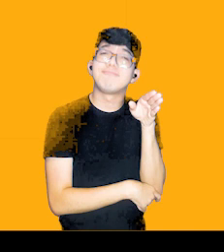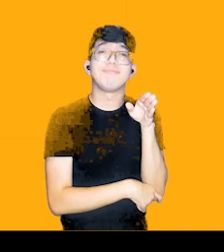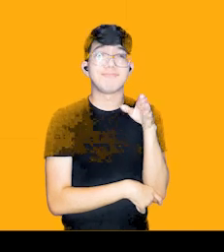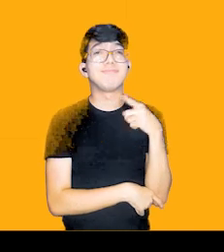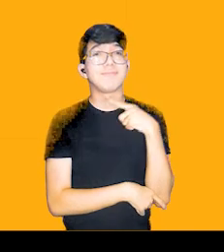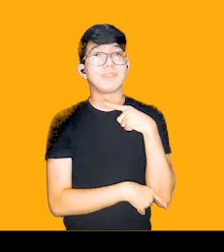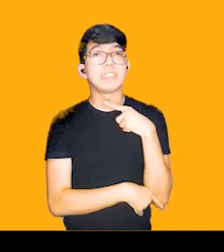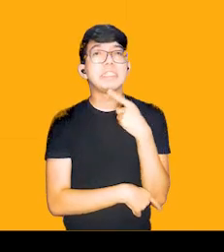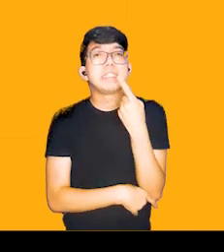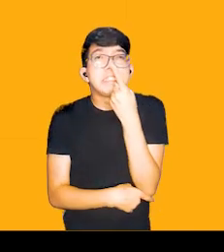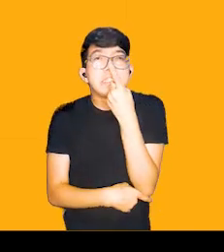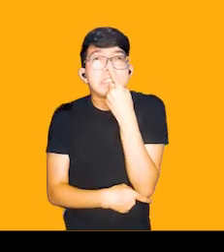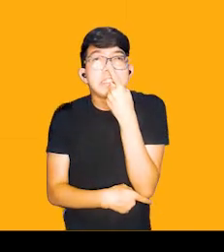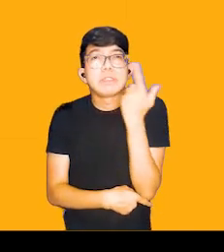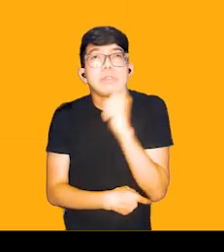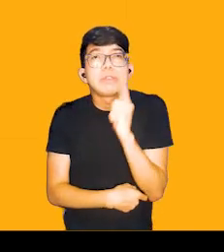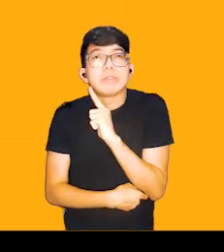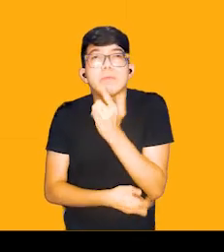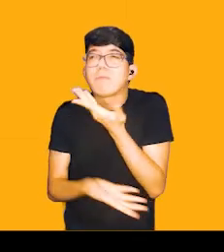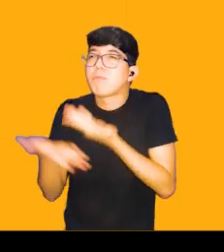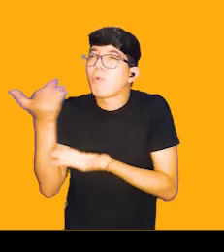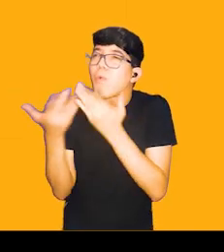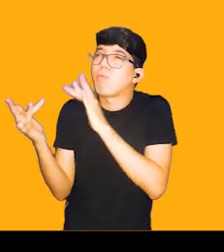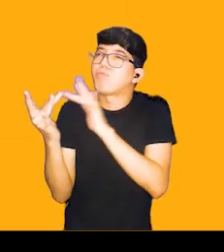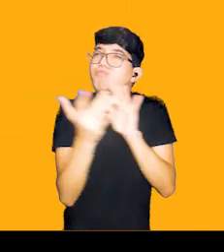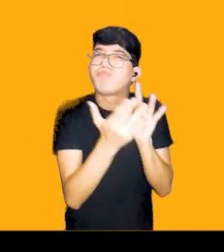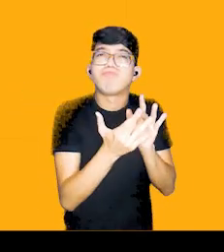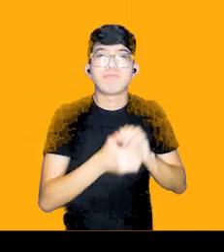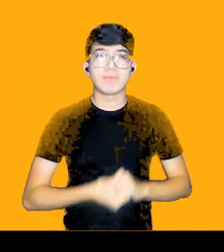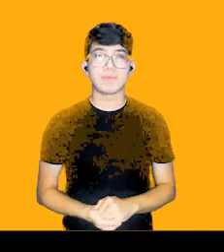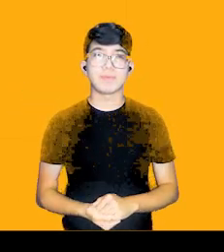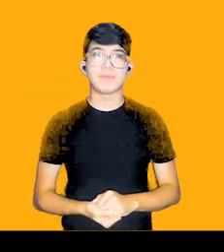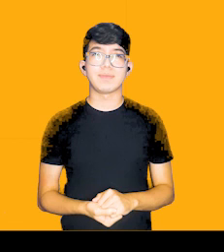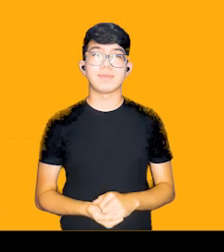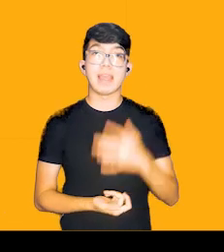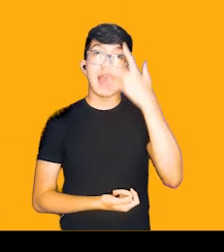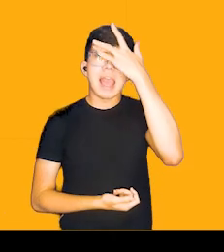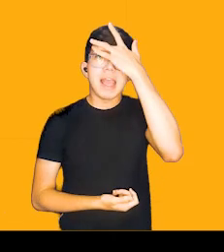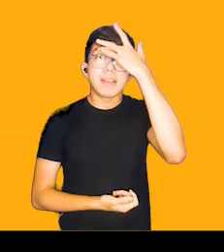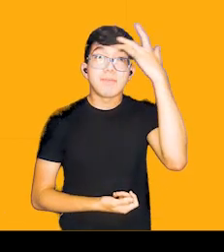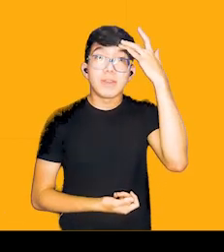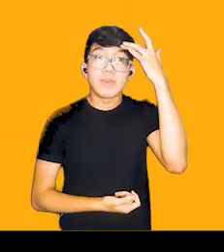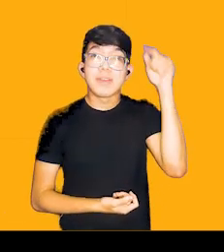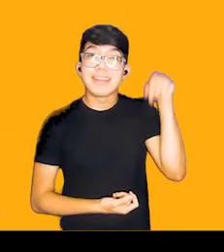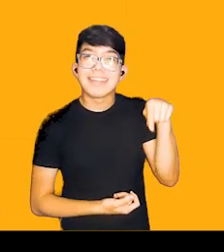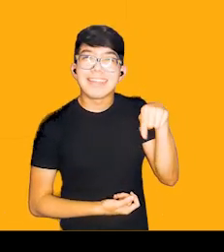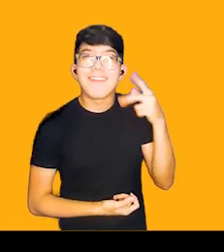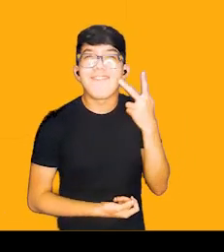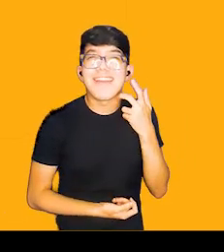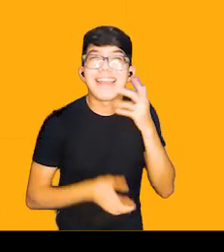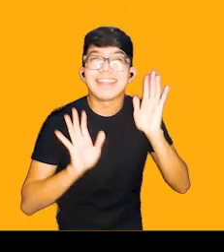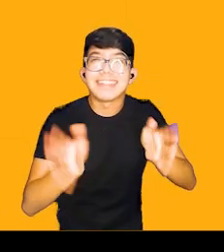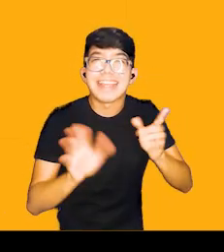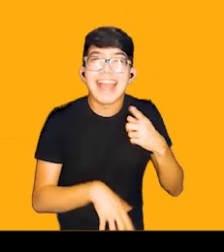algumas coisas acontecendo que, de uma forma ou de outra, aproximava as pessoas. E eu fui muito bem recebido pelos fotógrafos